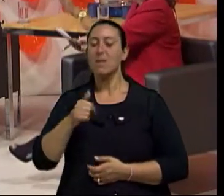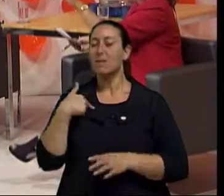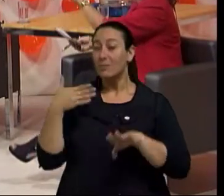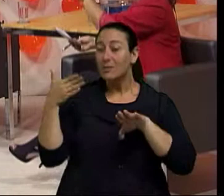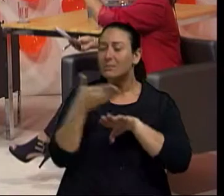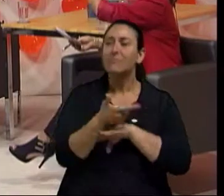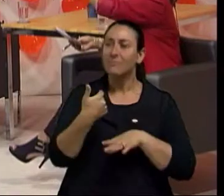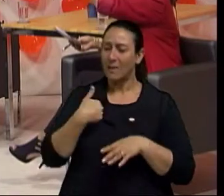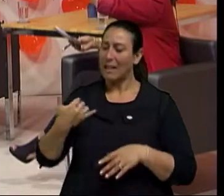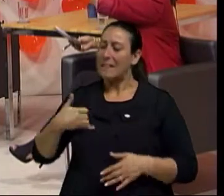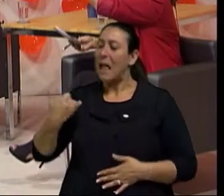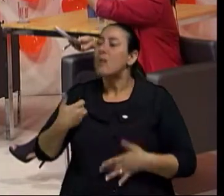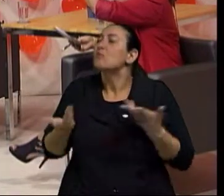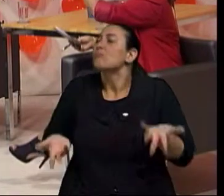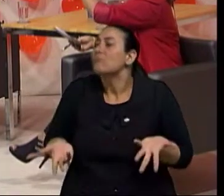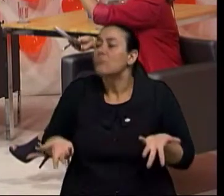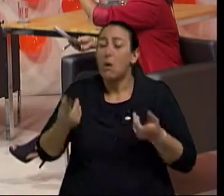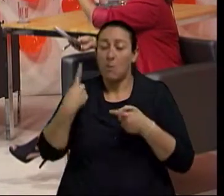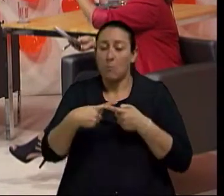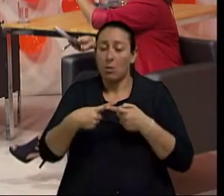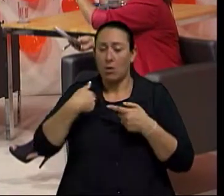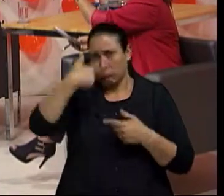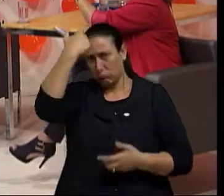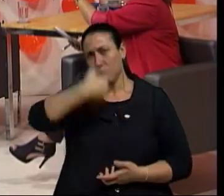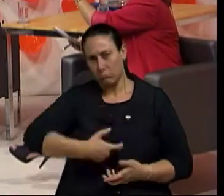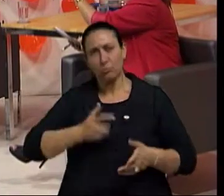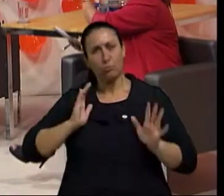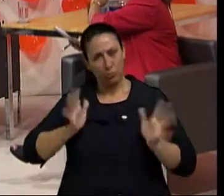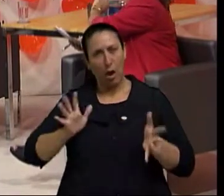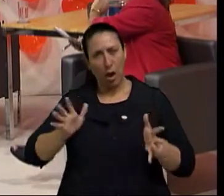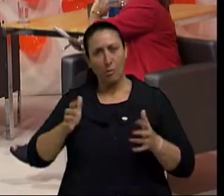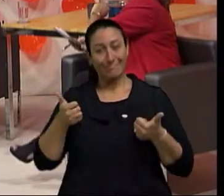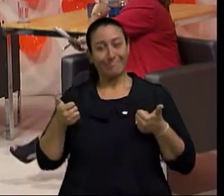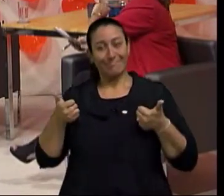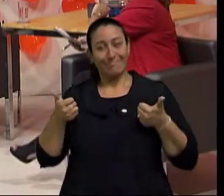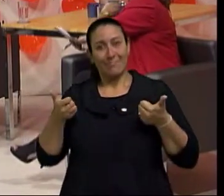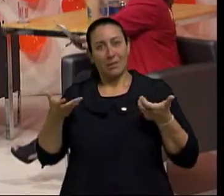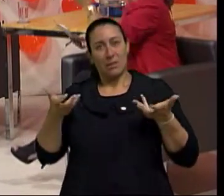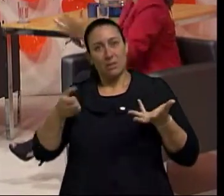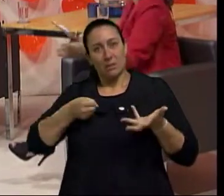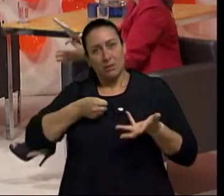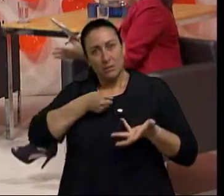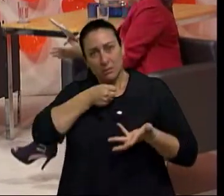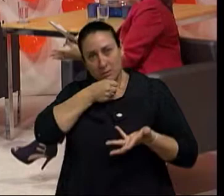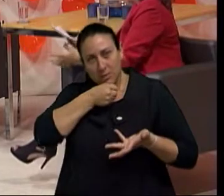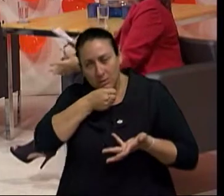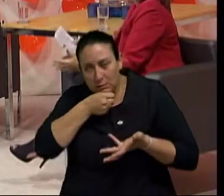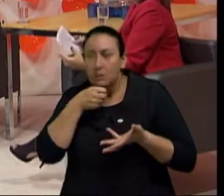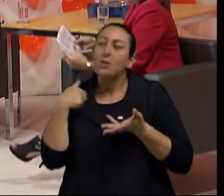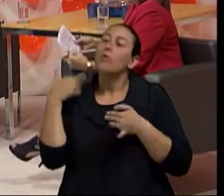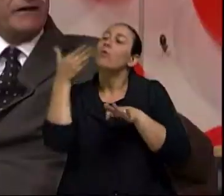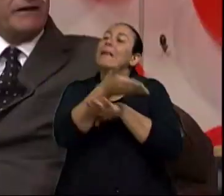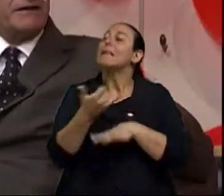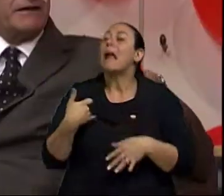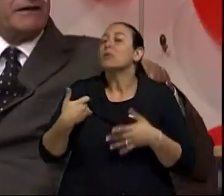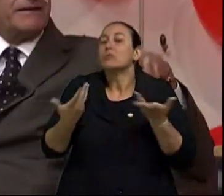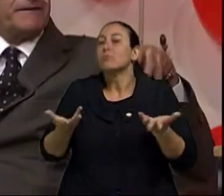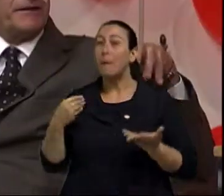está, já chegou no topo e agora está... Envelhecendo. Envelhecendo. Que idade eu vou no geriatra?